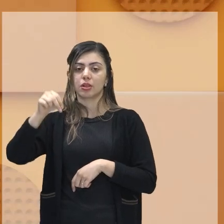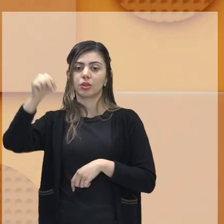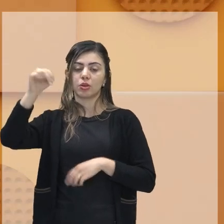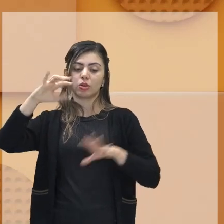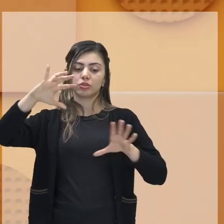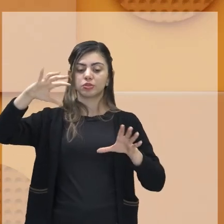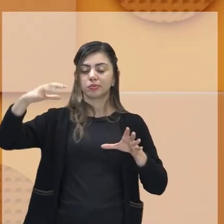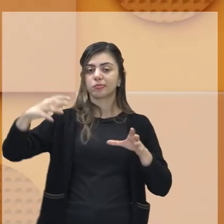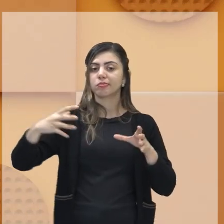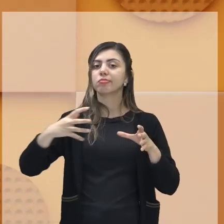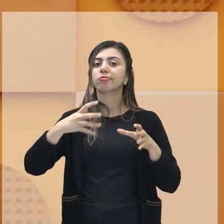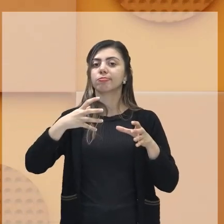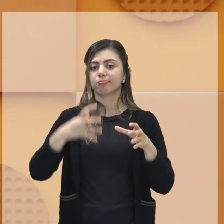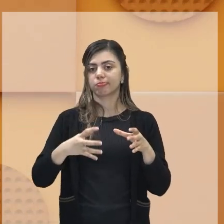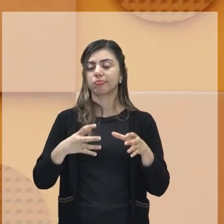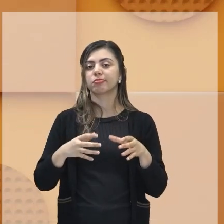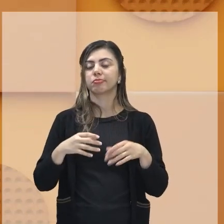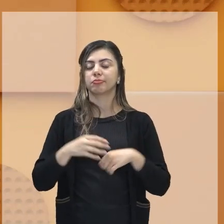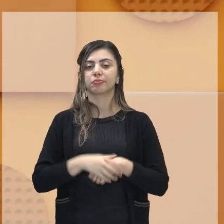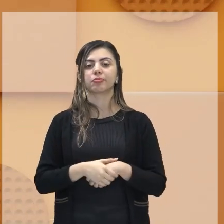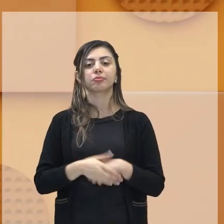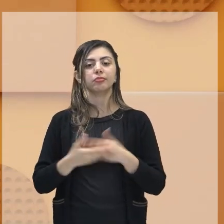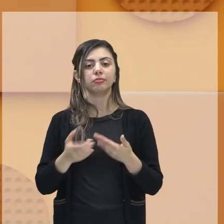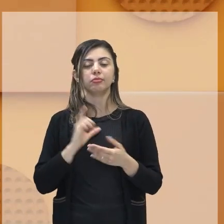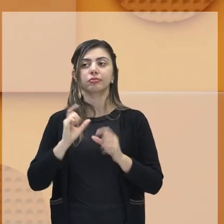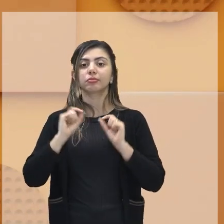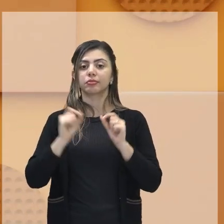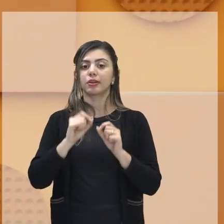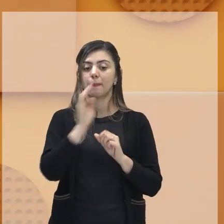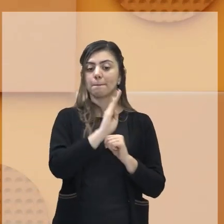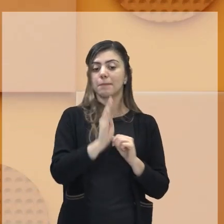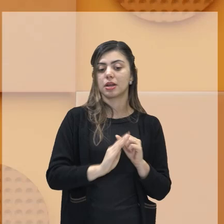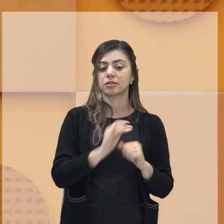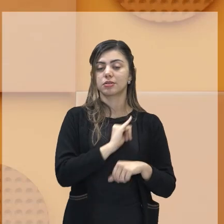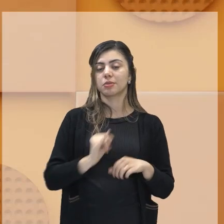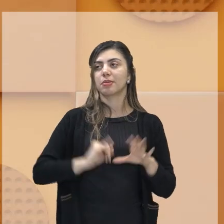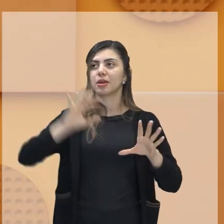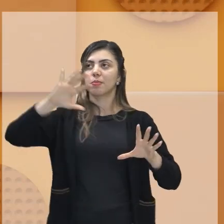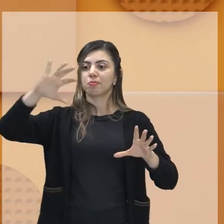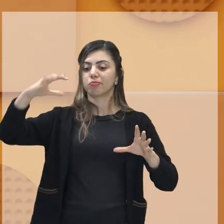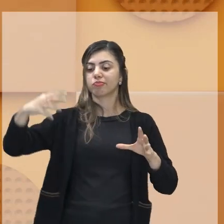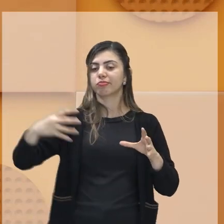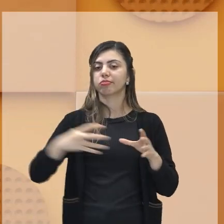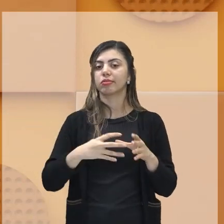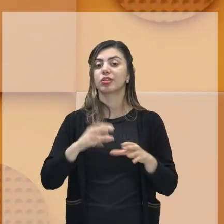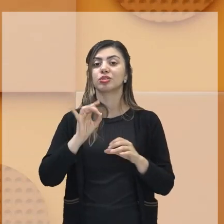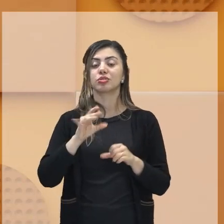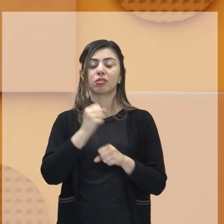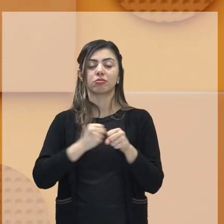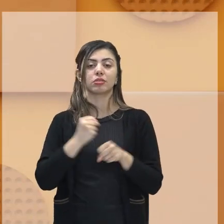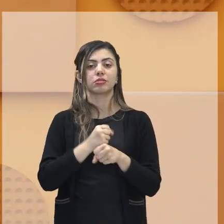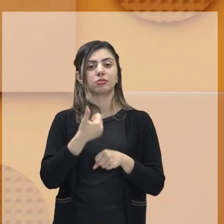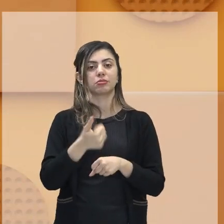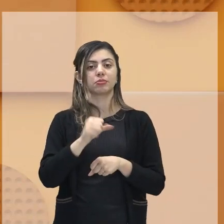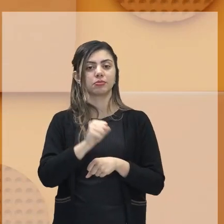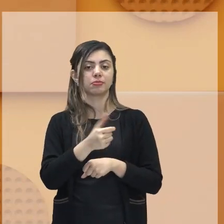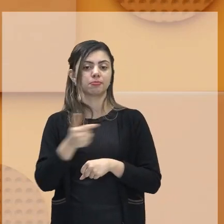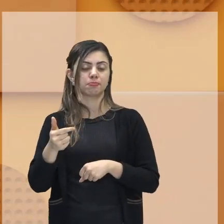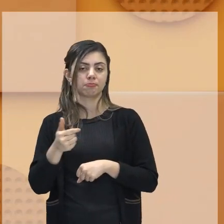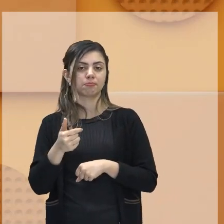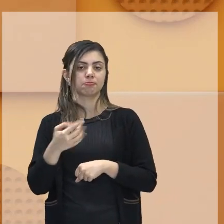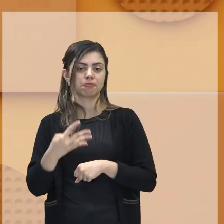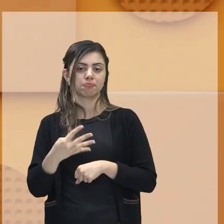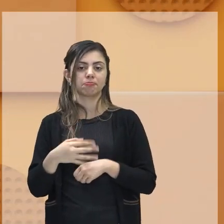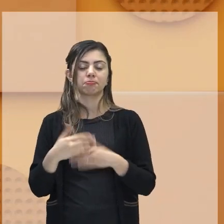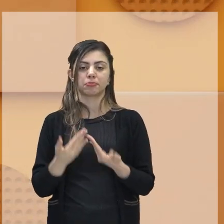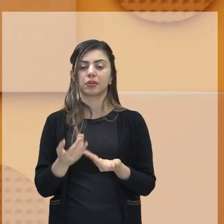do Grão-Pará e Maranhão, sendo incorporadas ao Império Brasileiro. Só em 1824 é que nós vamos fazer